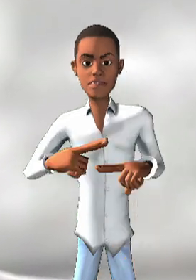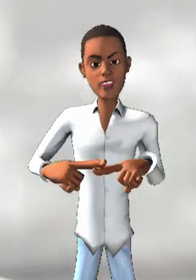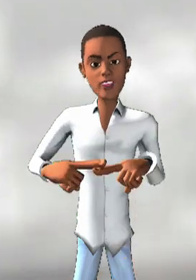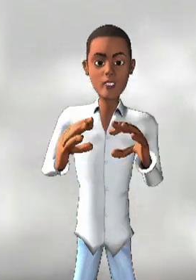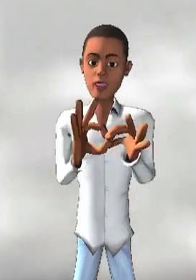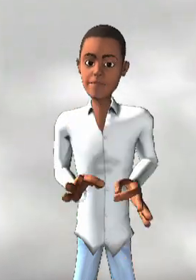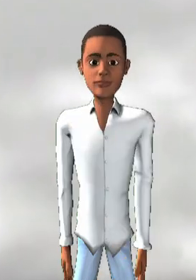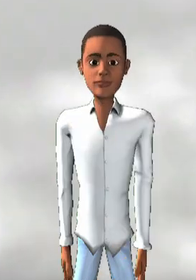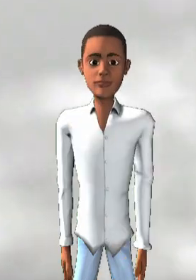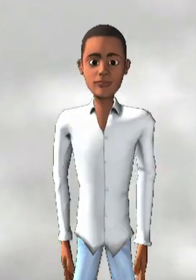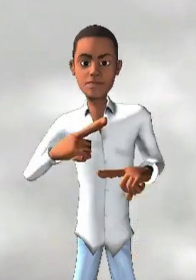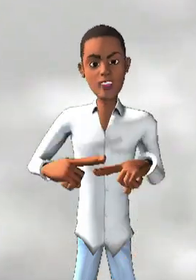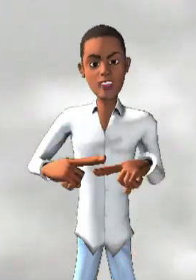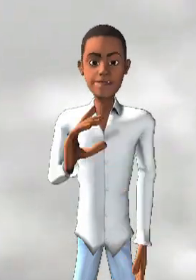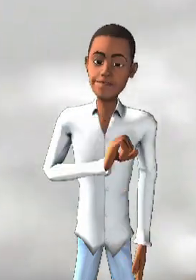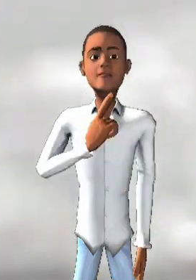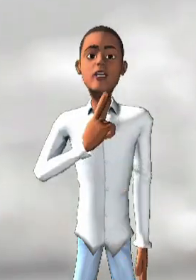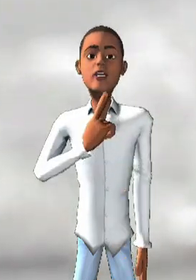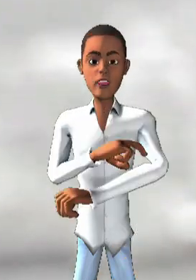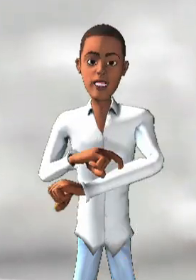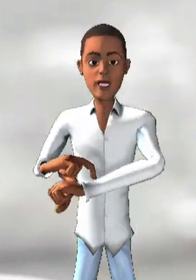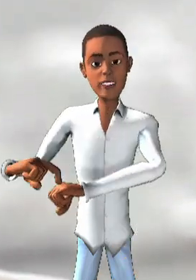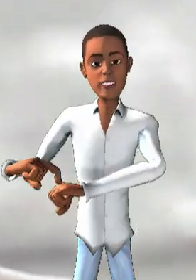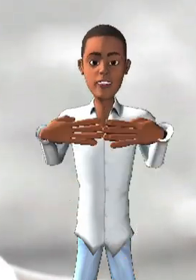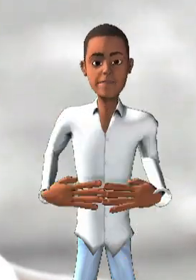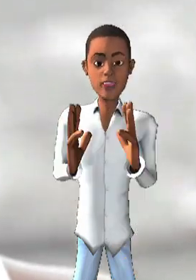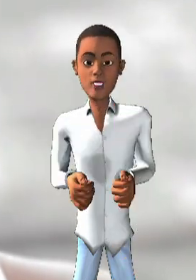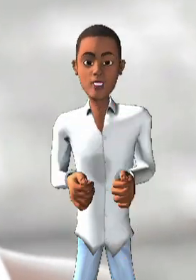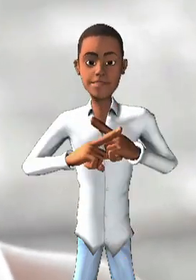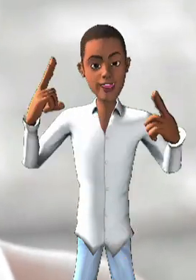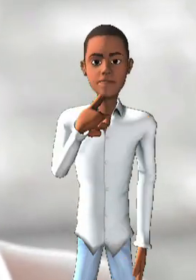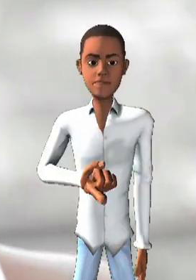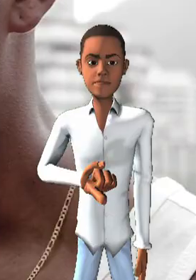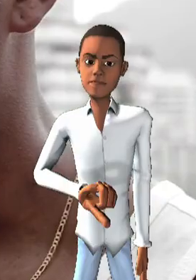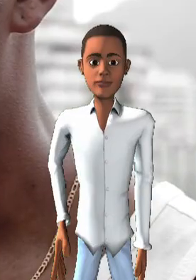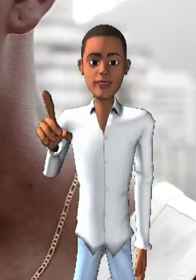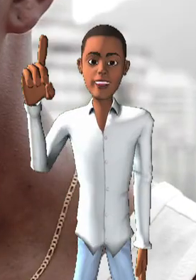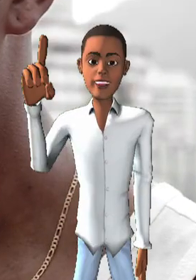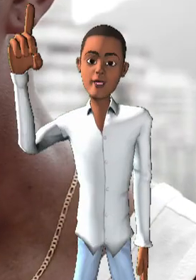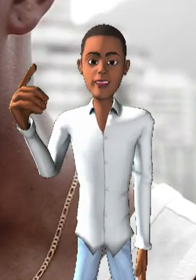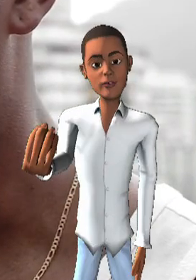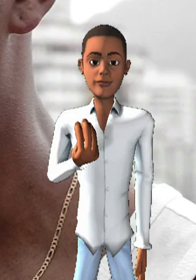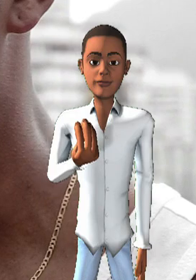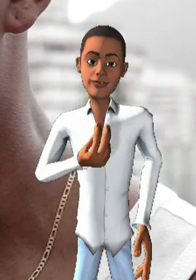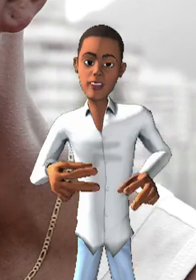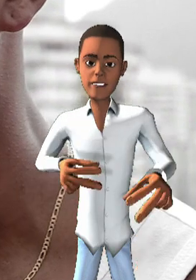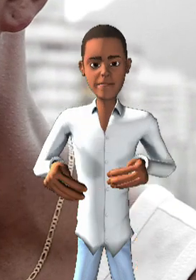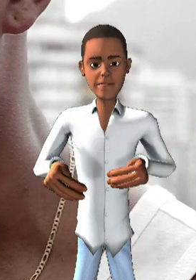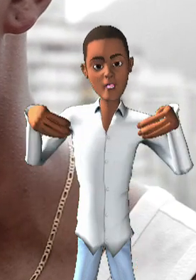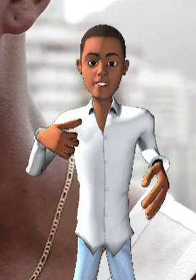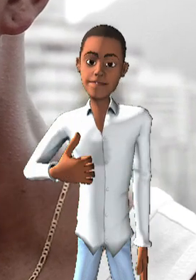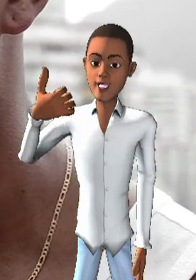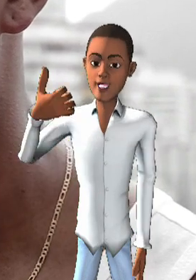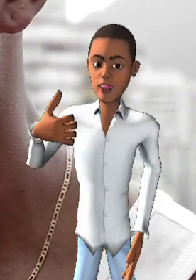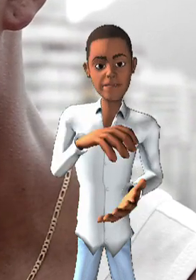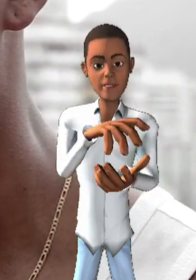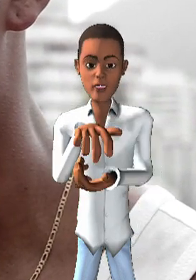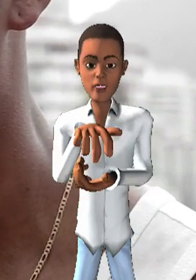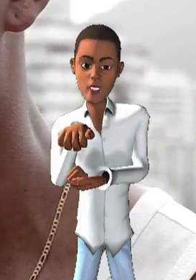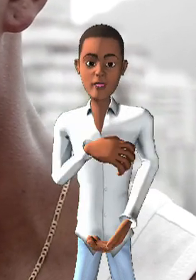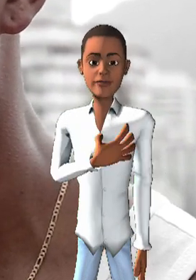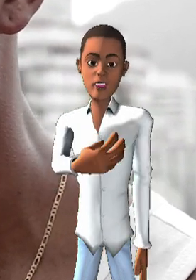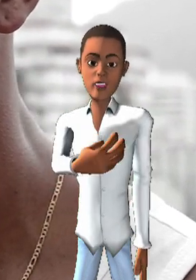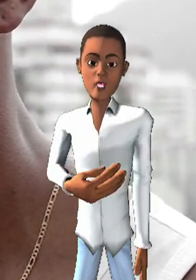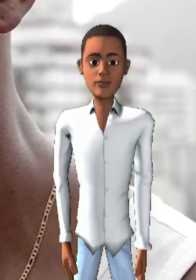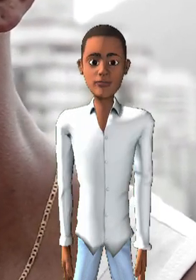um pedaço de mim, né? Isso é pra você ver o quanto eu te amo, né? Só não faço o corpo todo porque não dá. Deus não podia me dar um presente maior do que o meu filho. Melhor